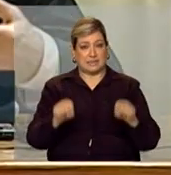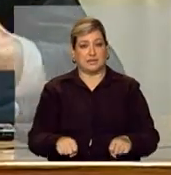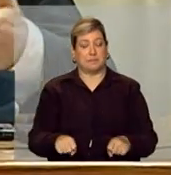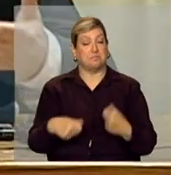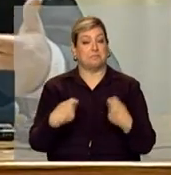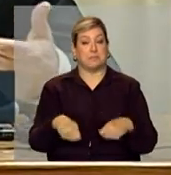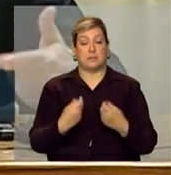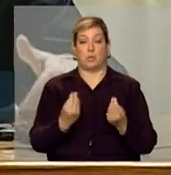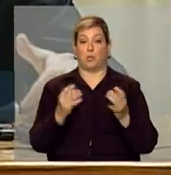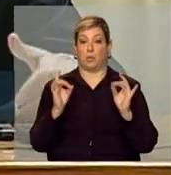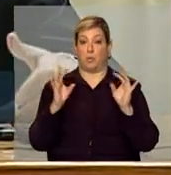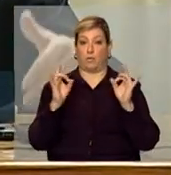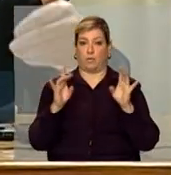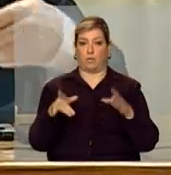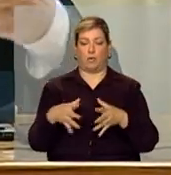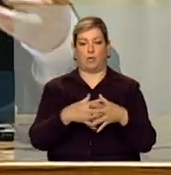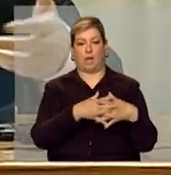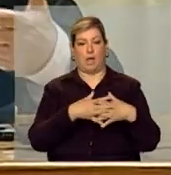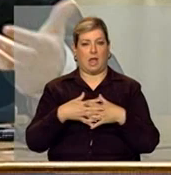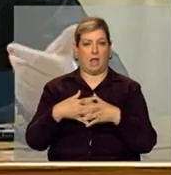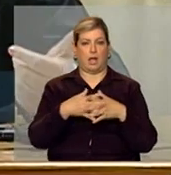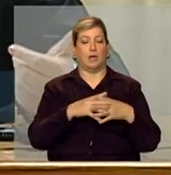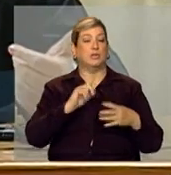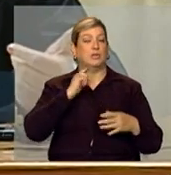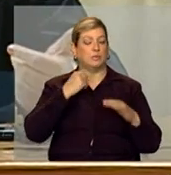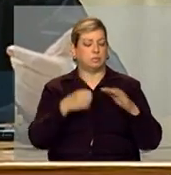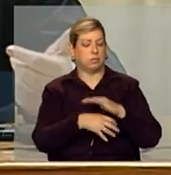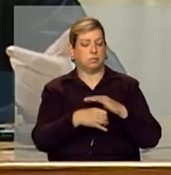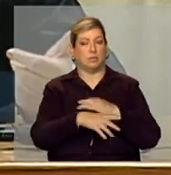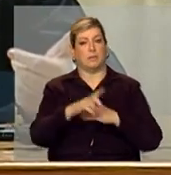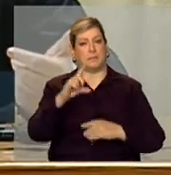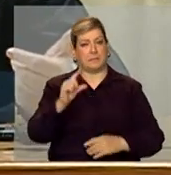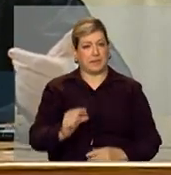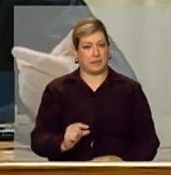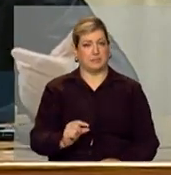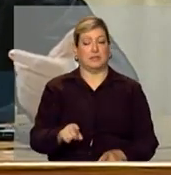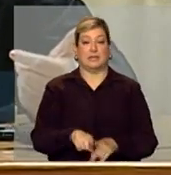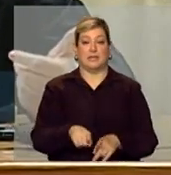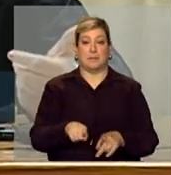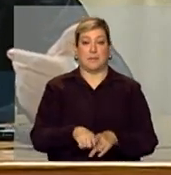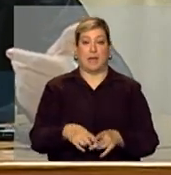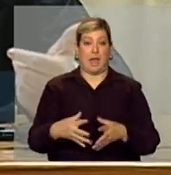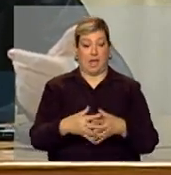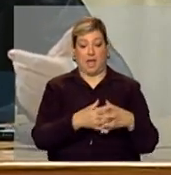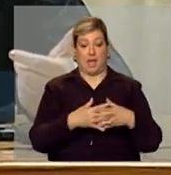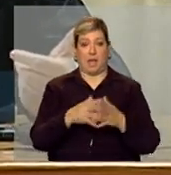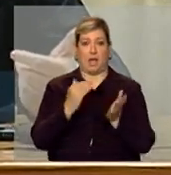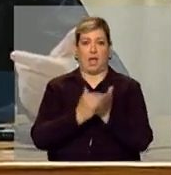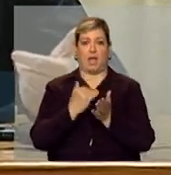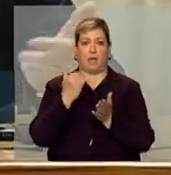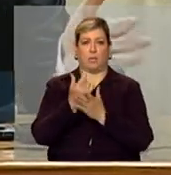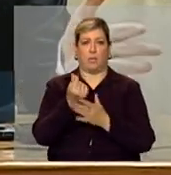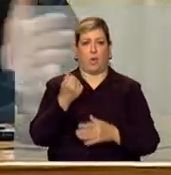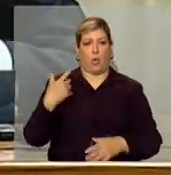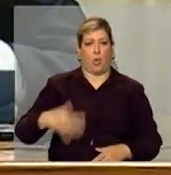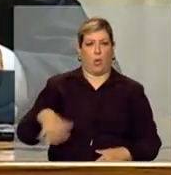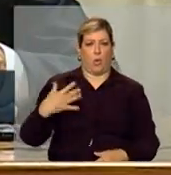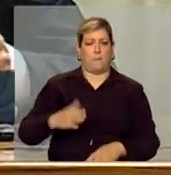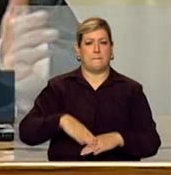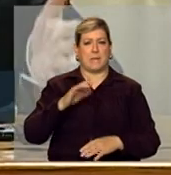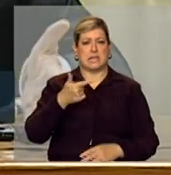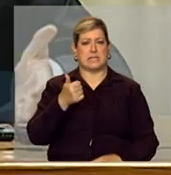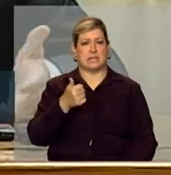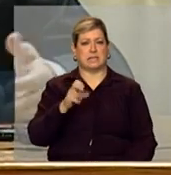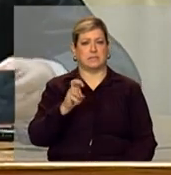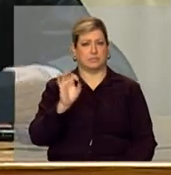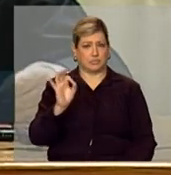sofisticação maior dos caminhões para que poluam menos e o custo dos caminhões subiu mais de 15% a boa notícia é